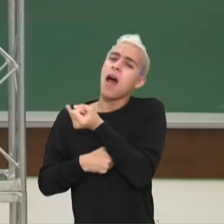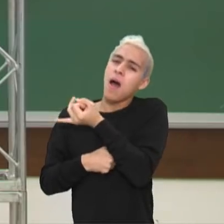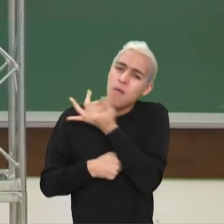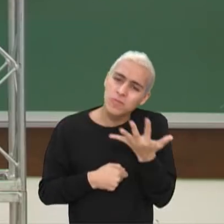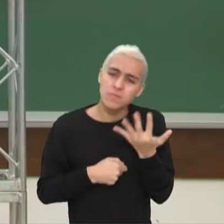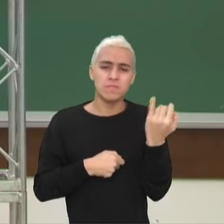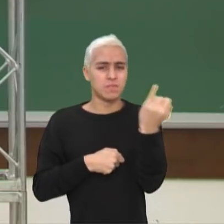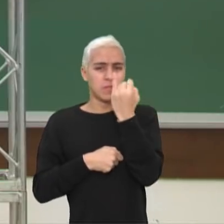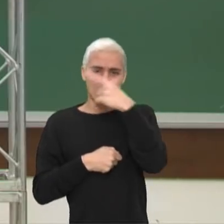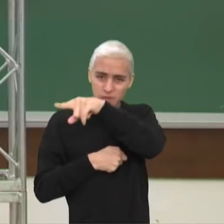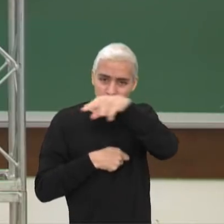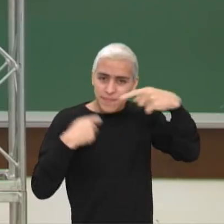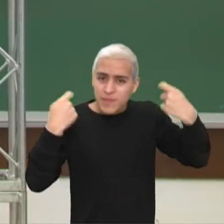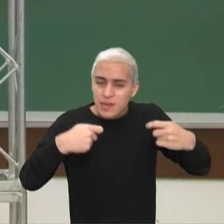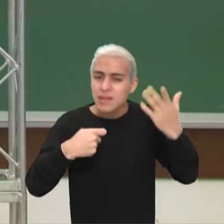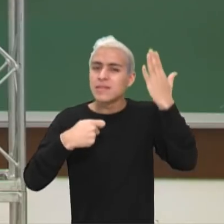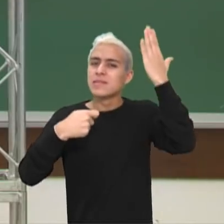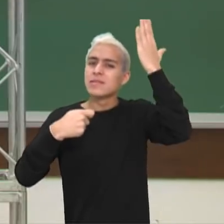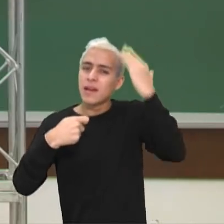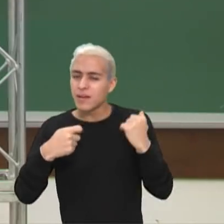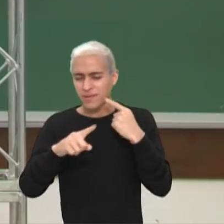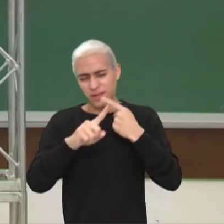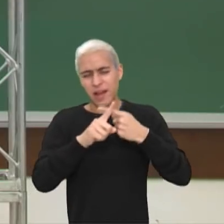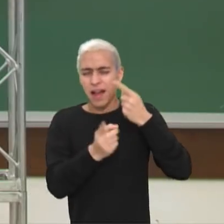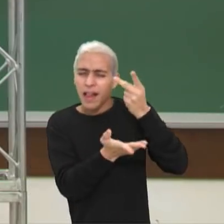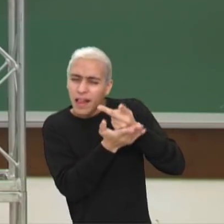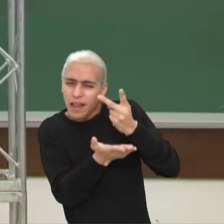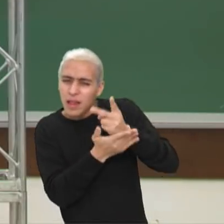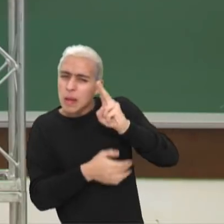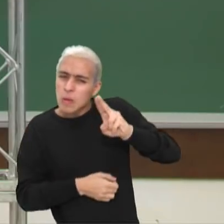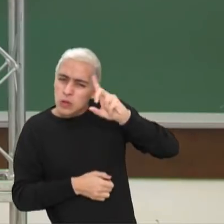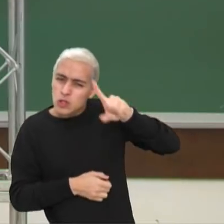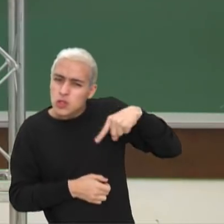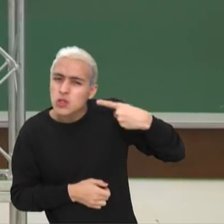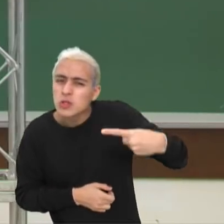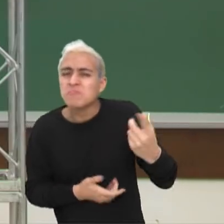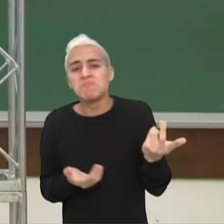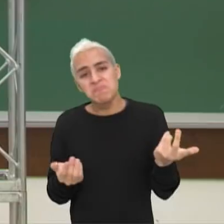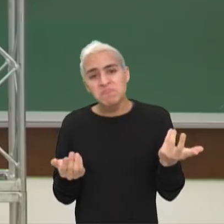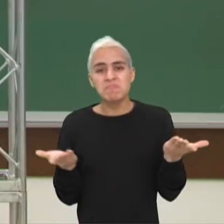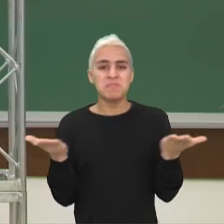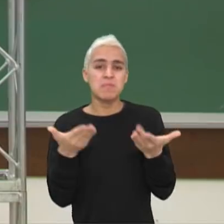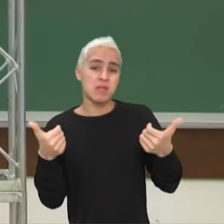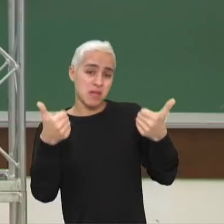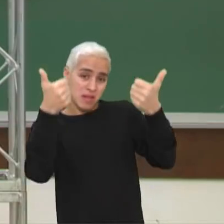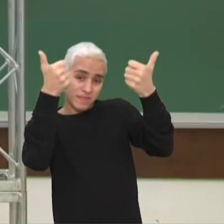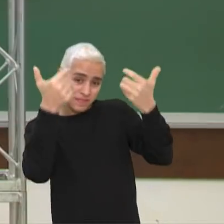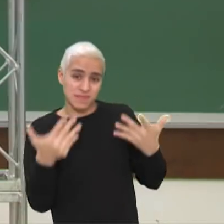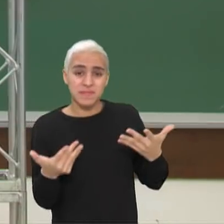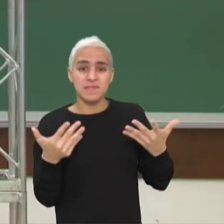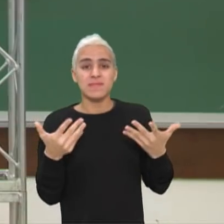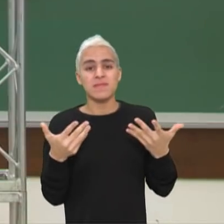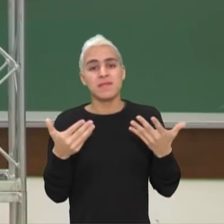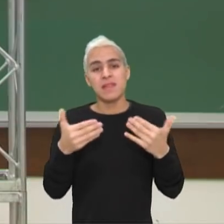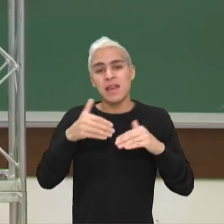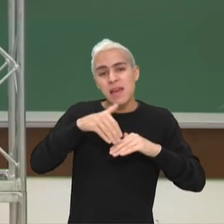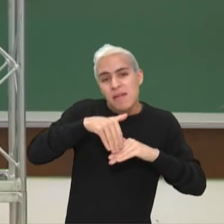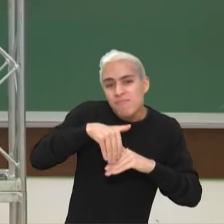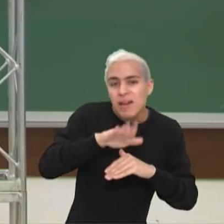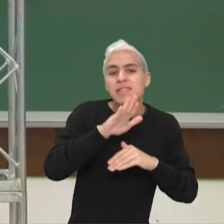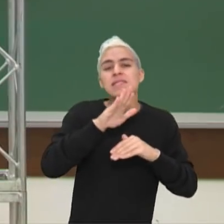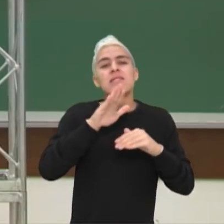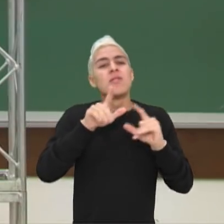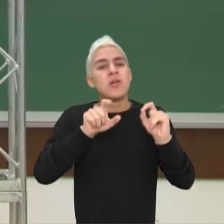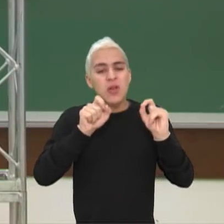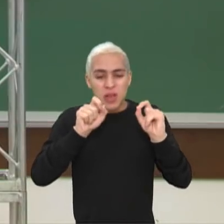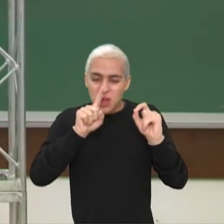precisam saber, ou que vocês mais usam no dia a dia, e vamos entrar com mais